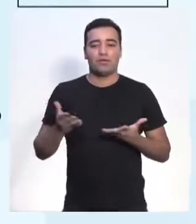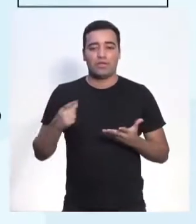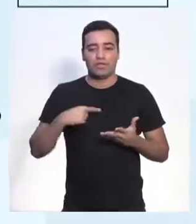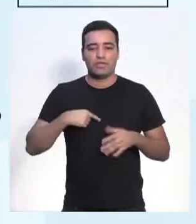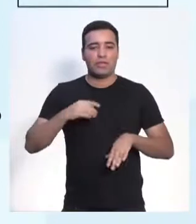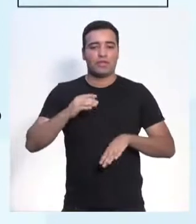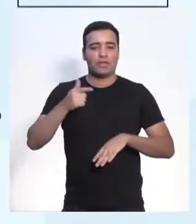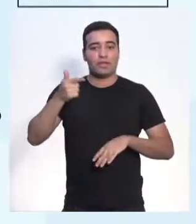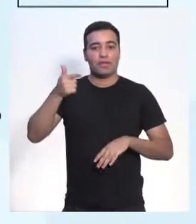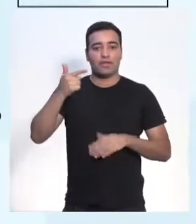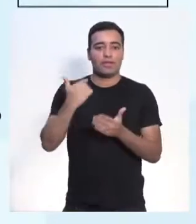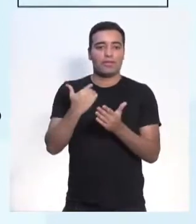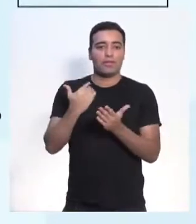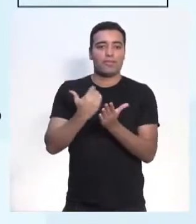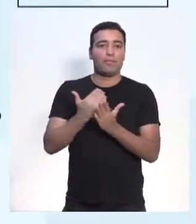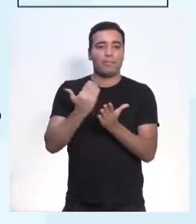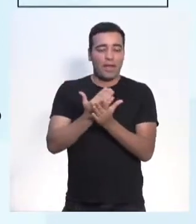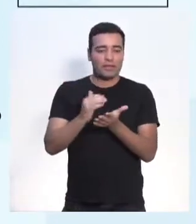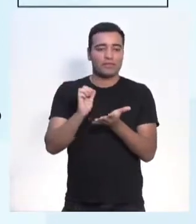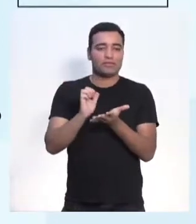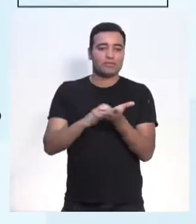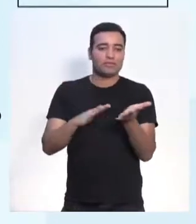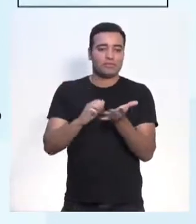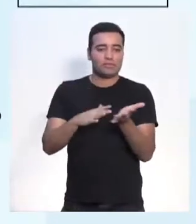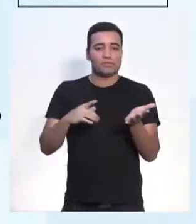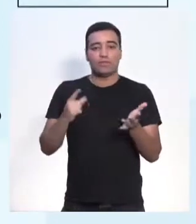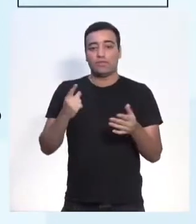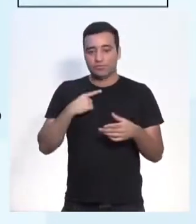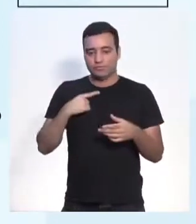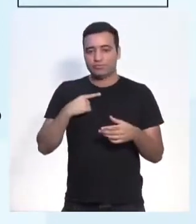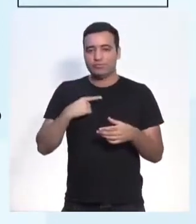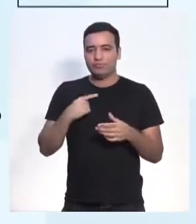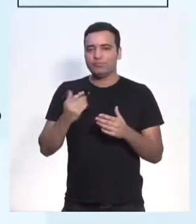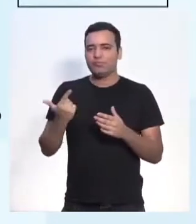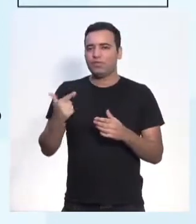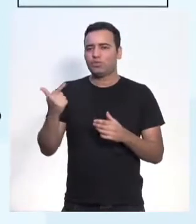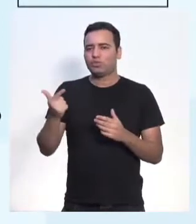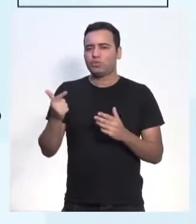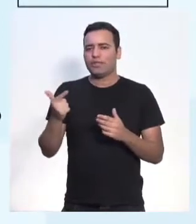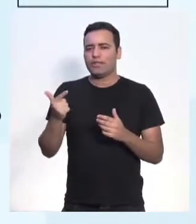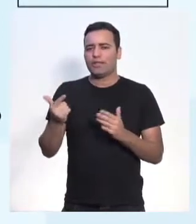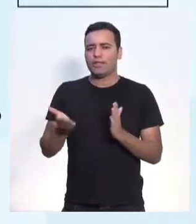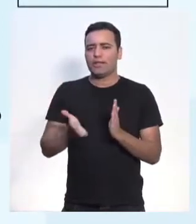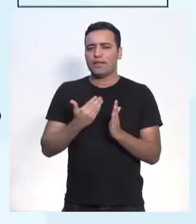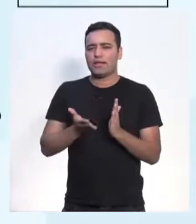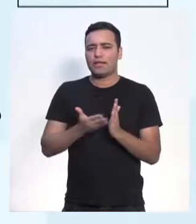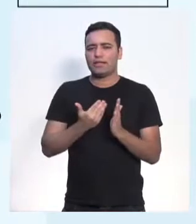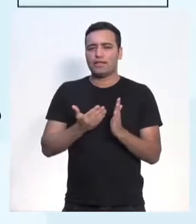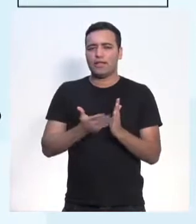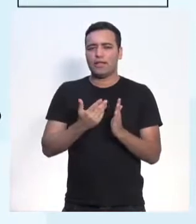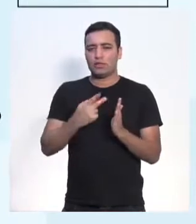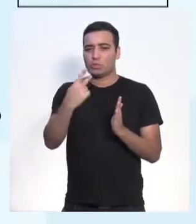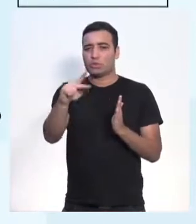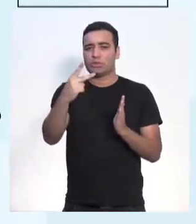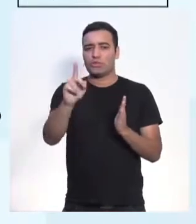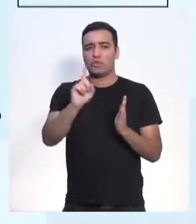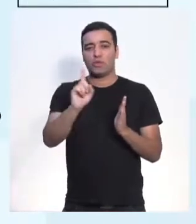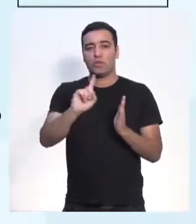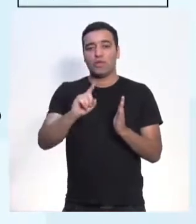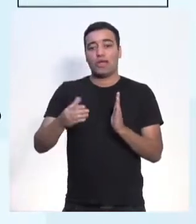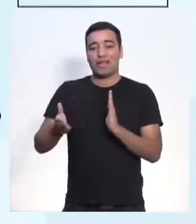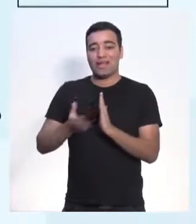exercício para vocês. Esse exercício também está, só que ele não está no caderno do aluno, caderno do aluno que vocês têm, está no caderno